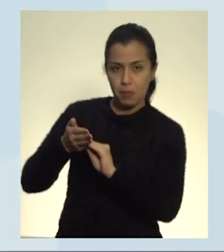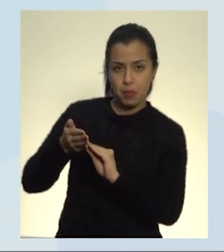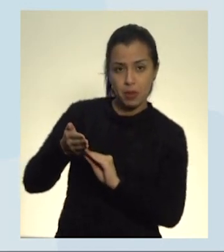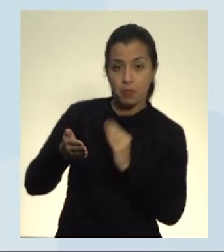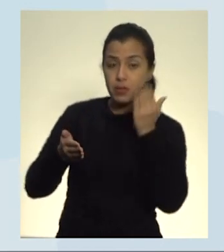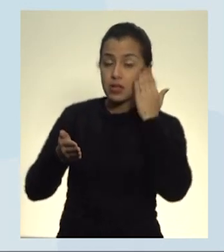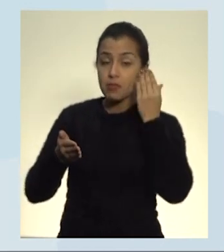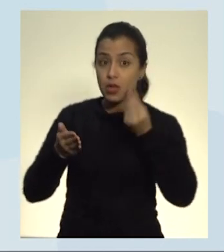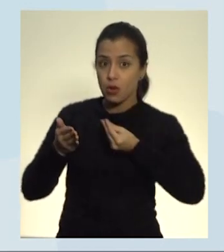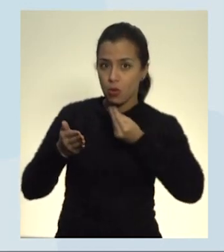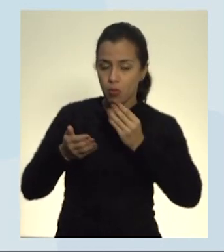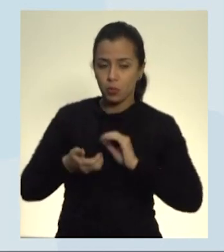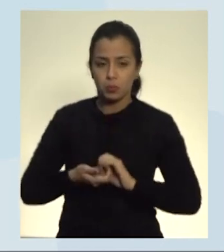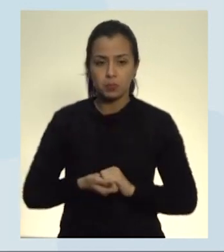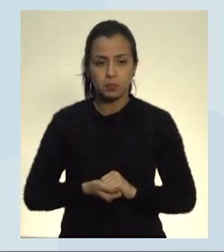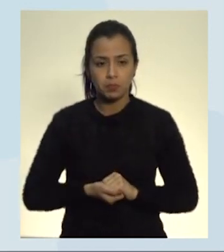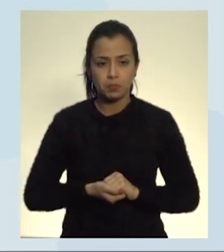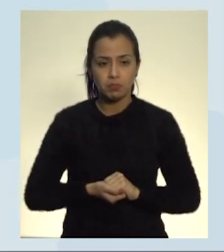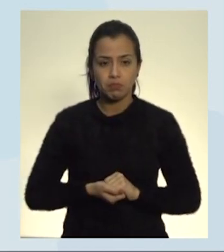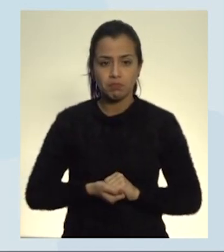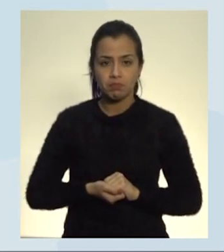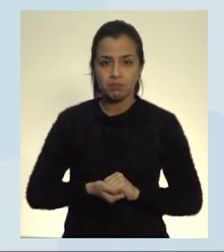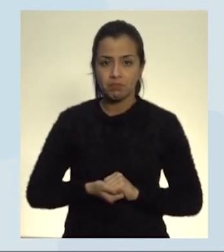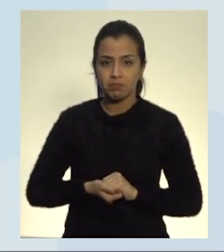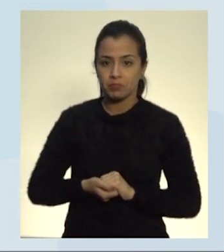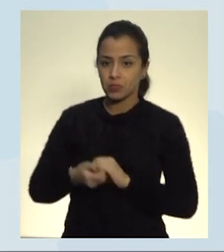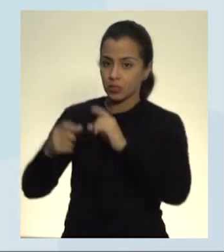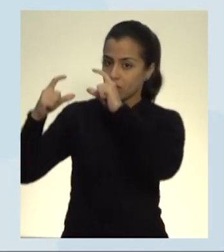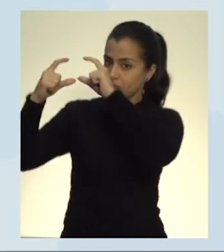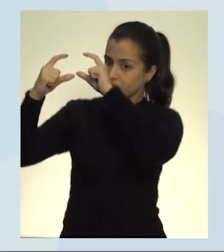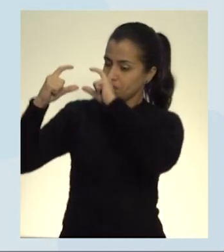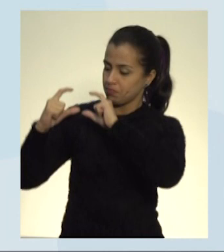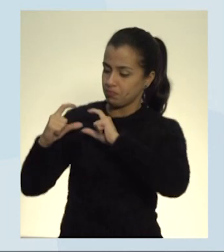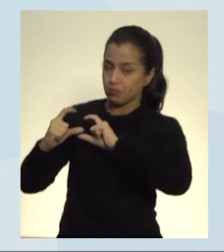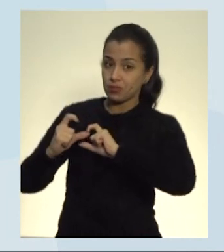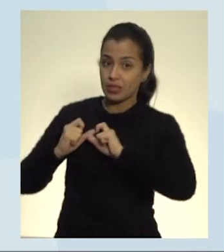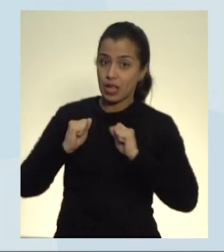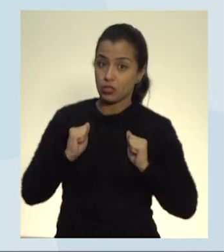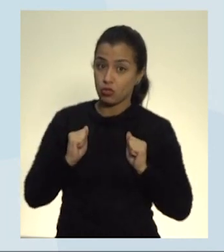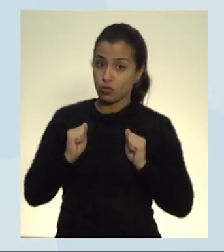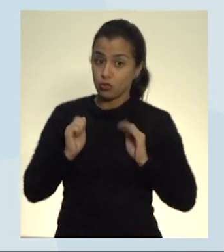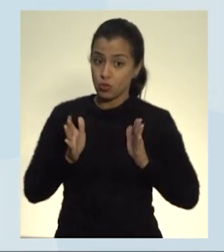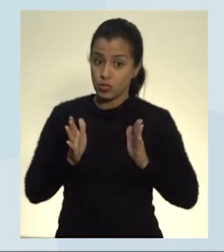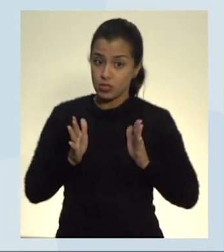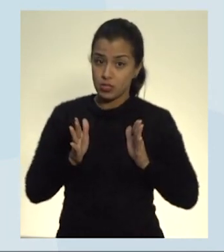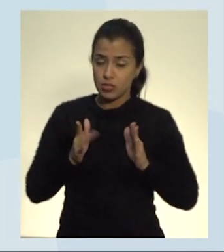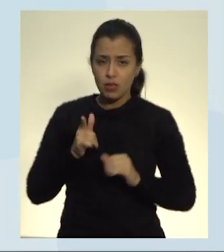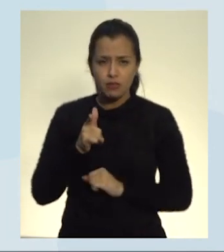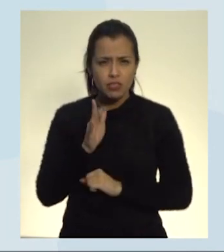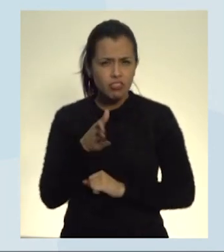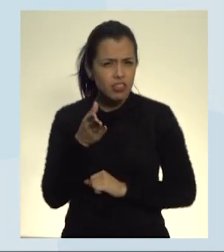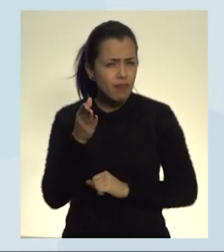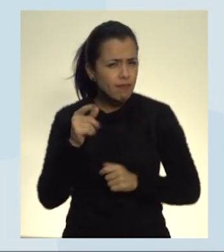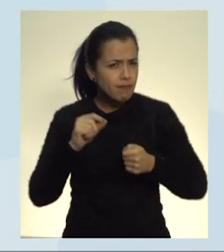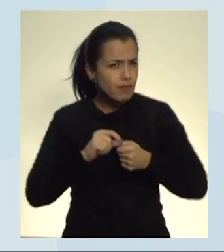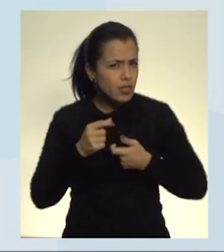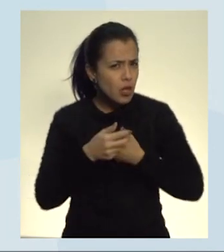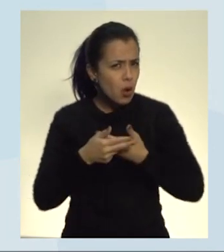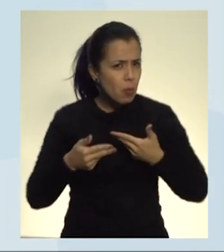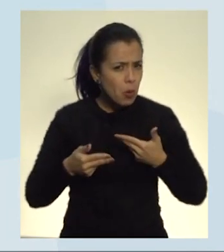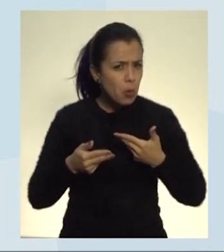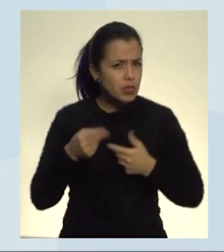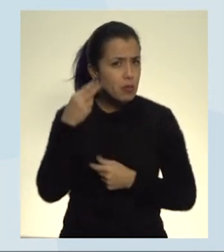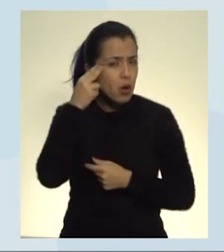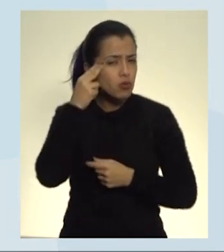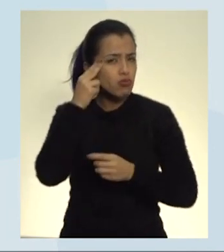reelaborando. Ações. Já defini o que preciso fazer para alcançar meu sonho? Tenho dificuldades para realizar